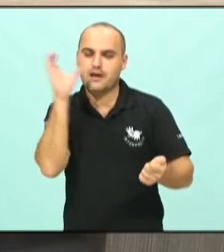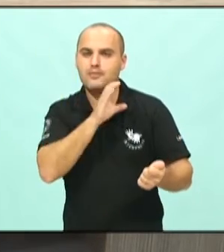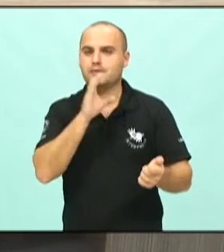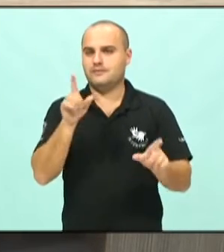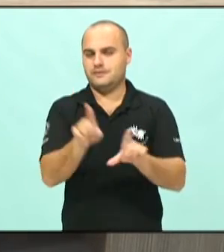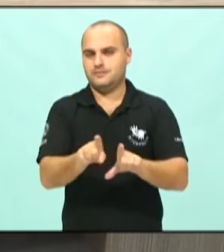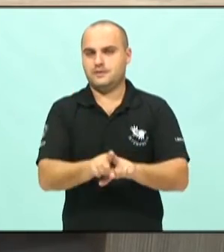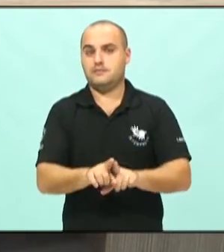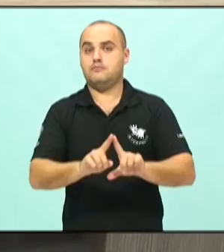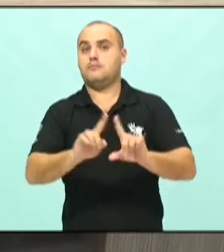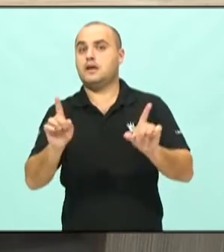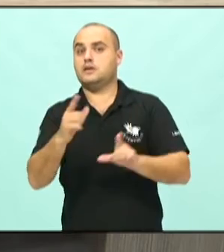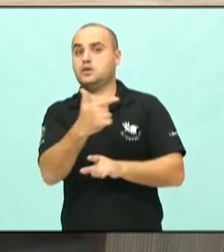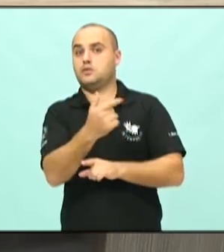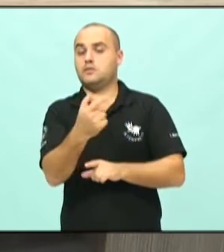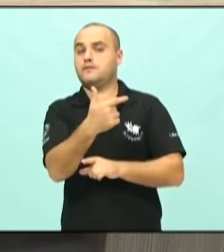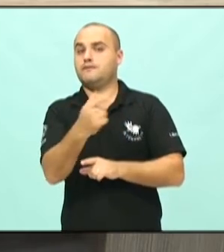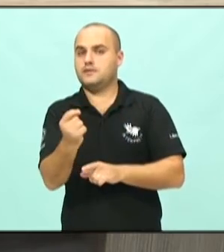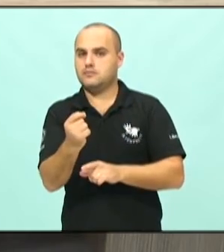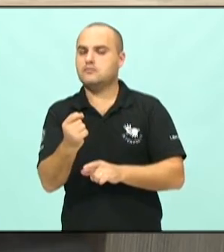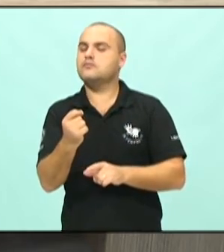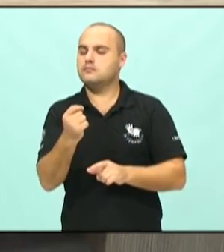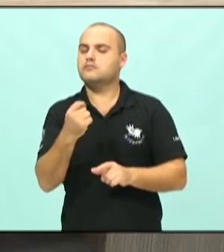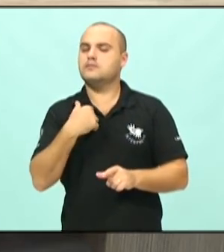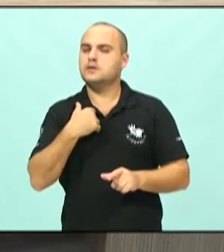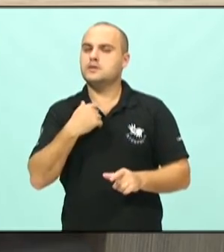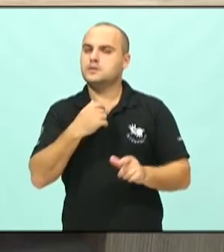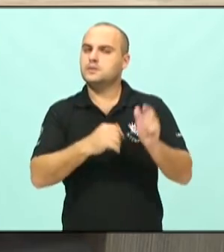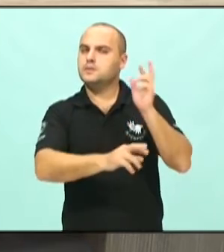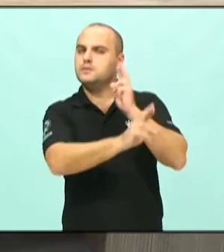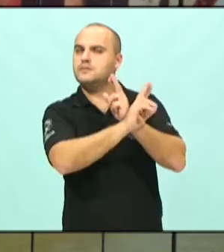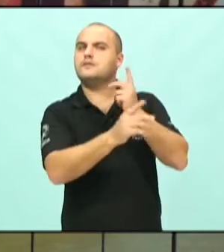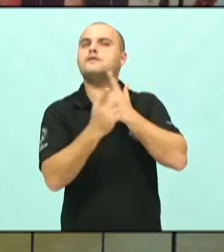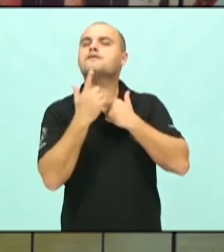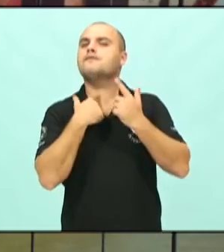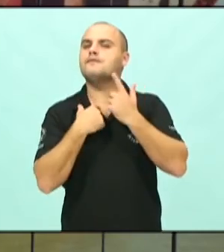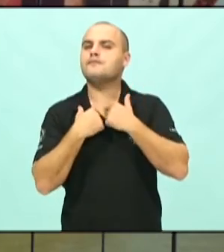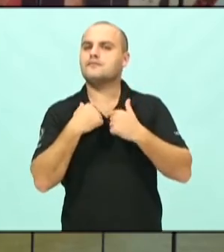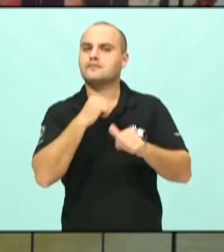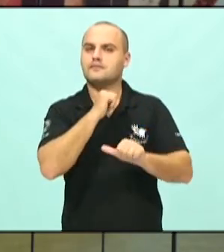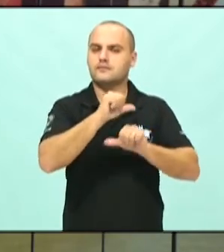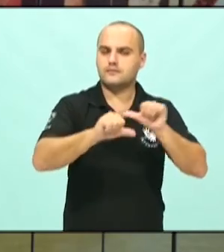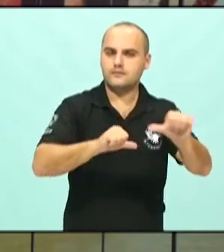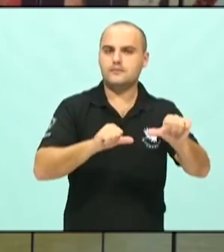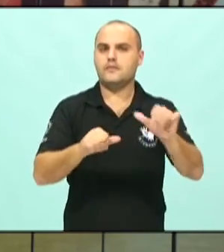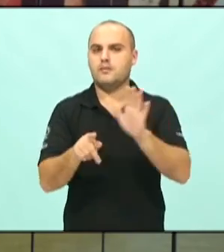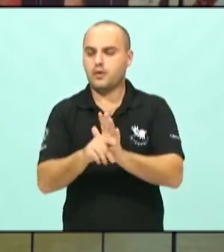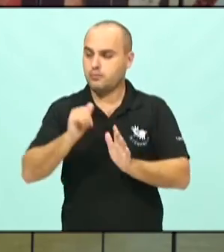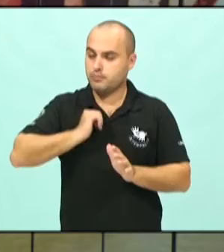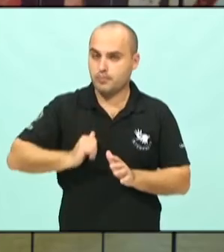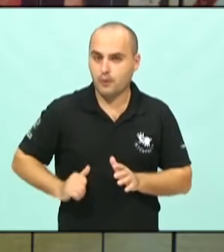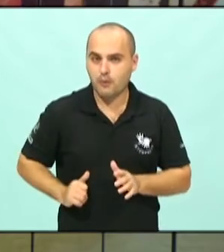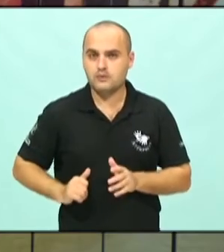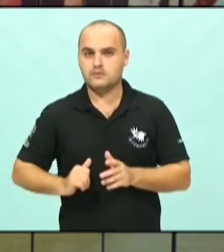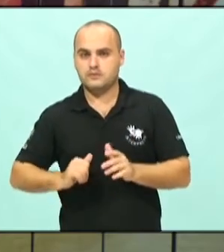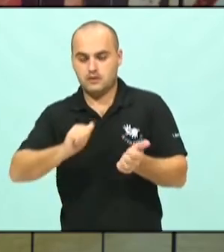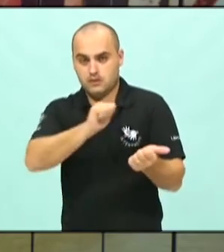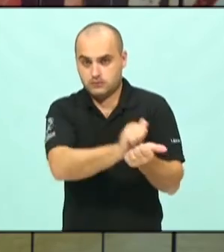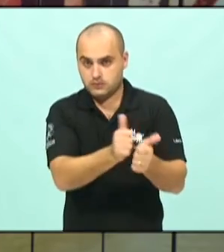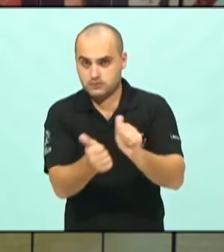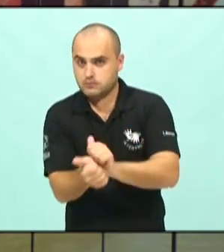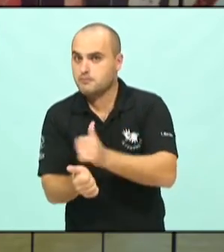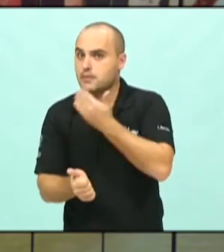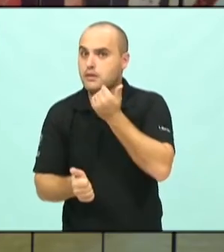para 2020, a gente pretende ter algumas mudanças que a gente quer fazer na contemplação do bolsa de iniciação esportiva, adequada e melhor forma